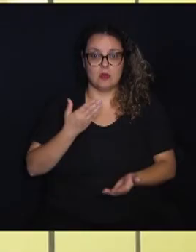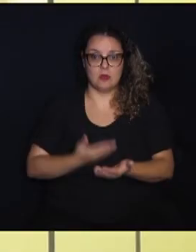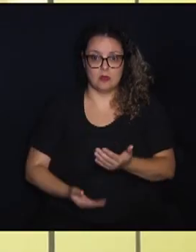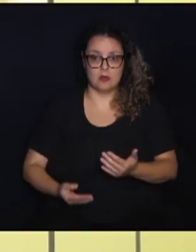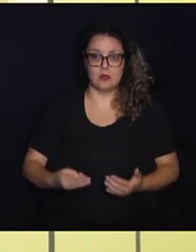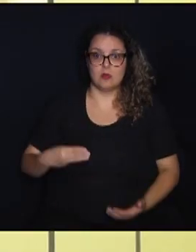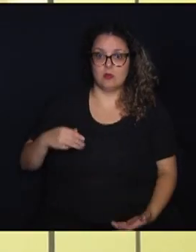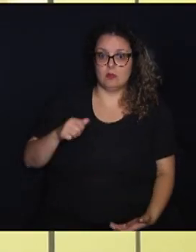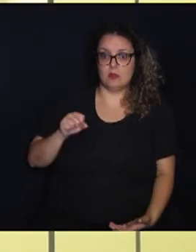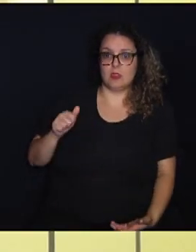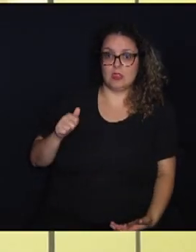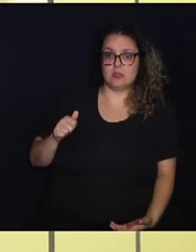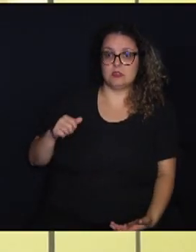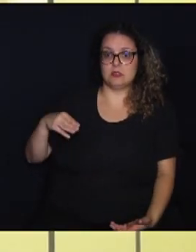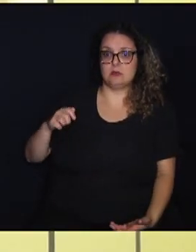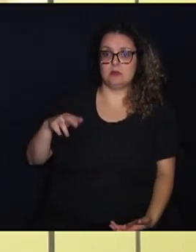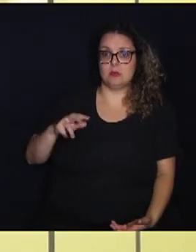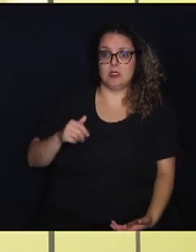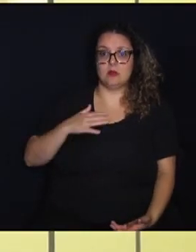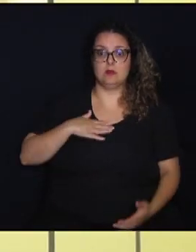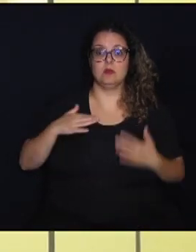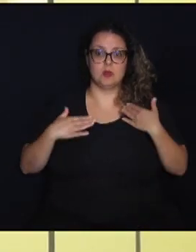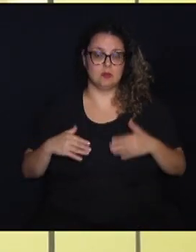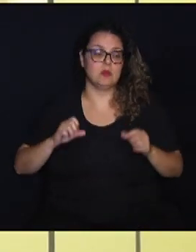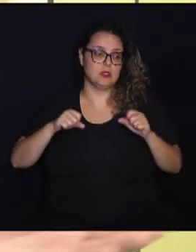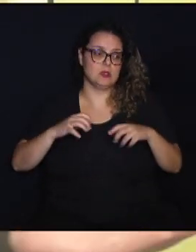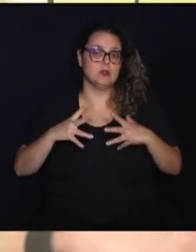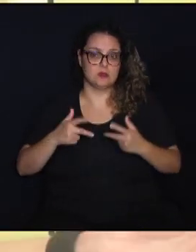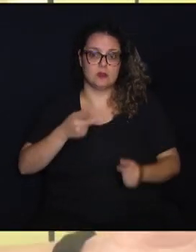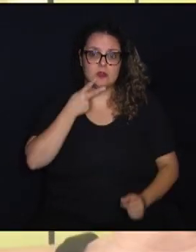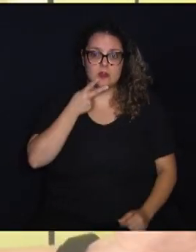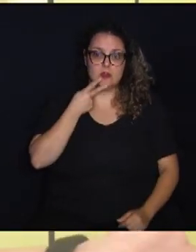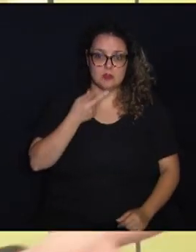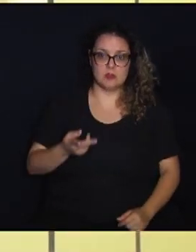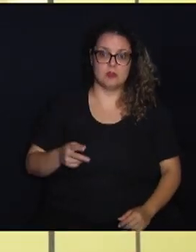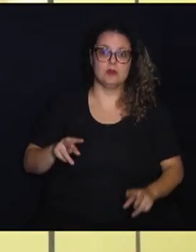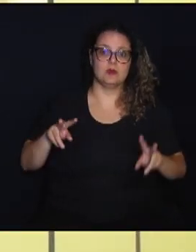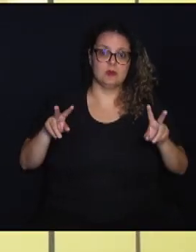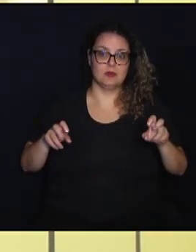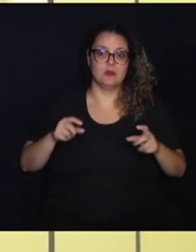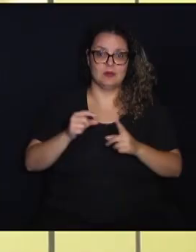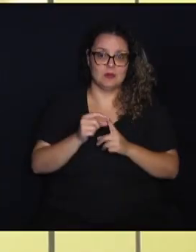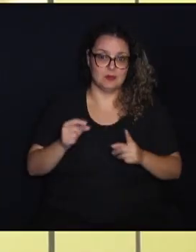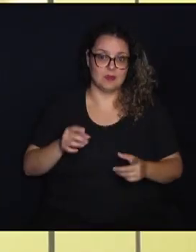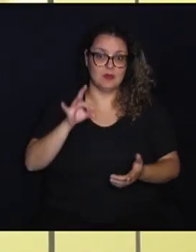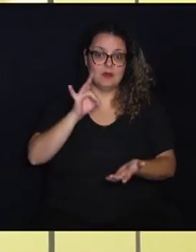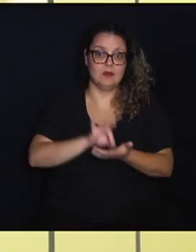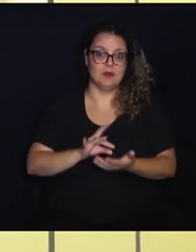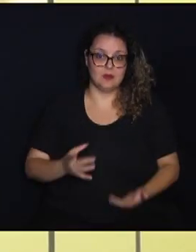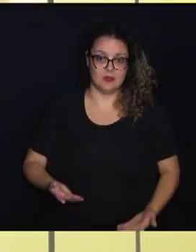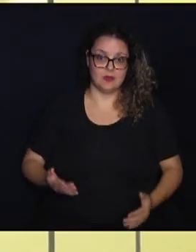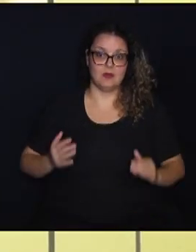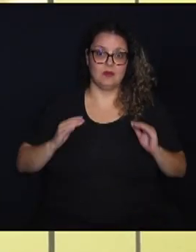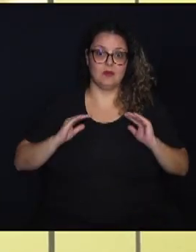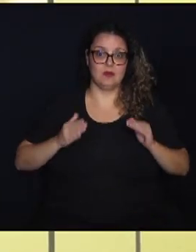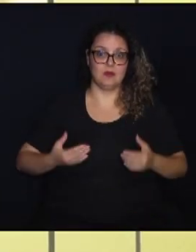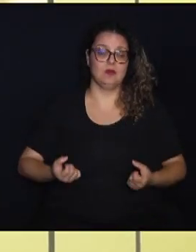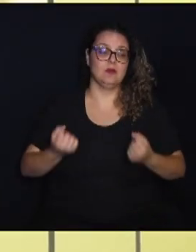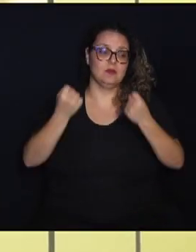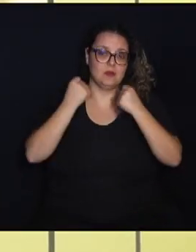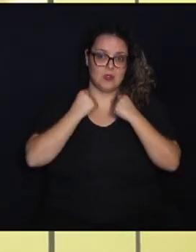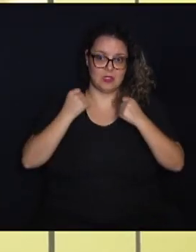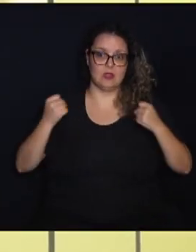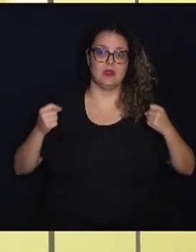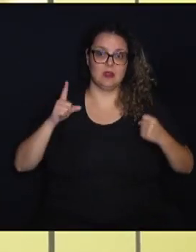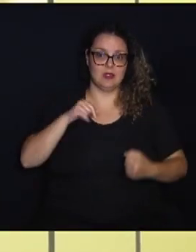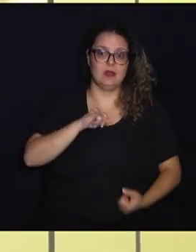do meu corpo? Sim, vou perder, porque todo mundo fala que ditado é verdade, né? Que a musculação, ela é